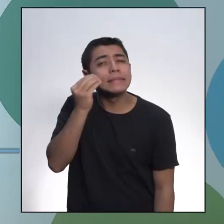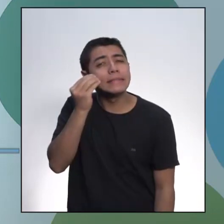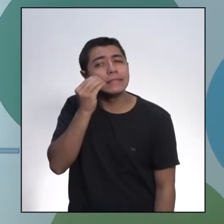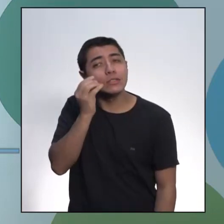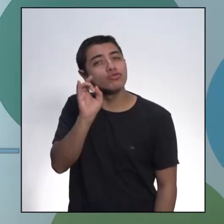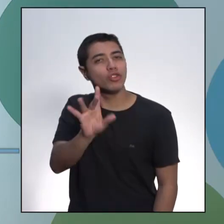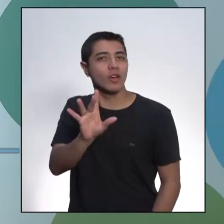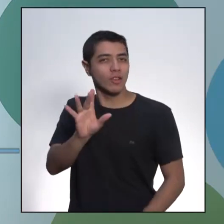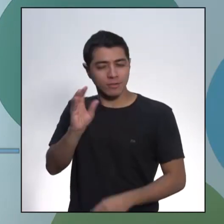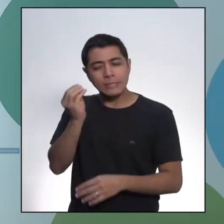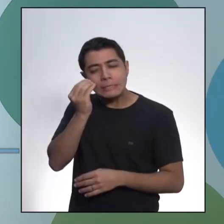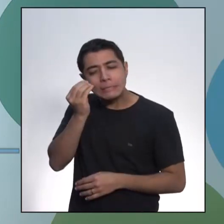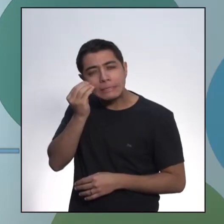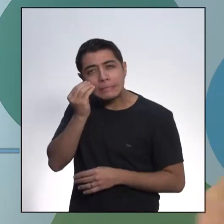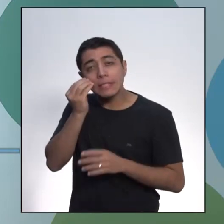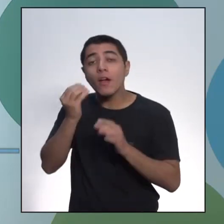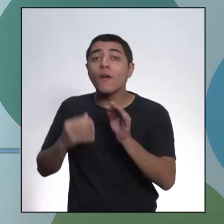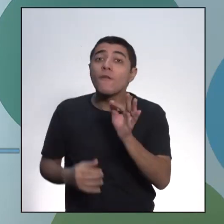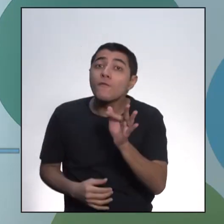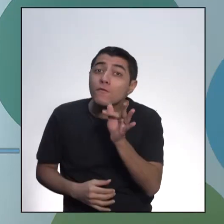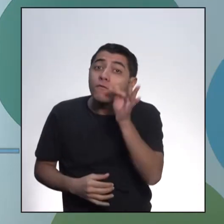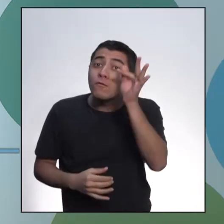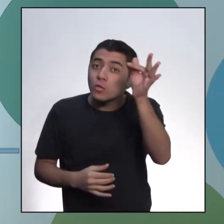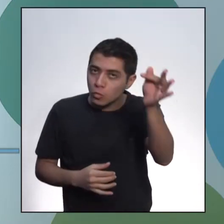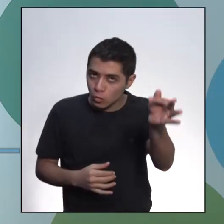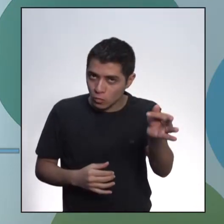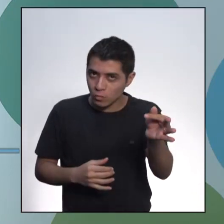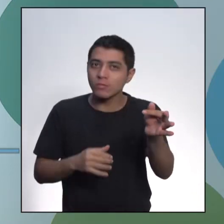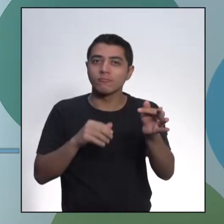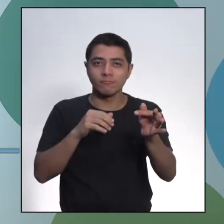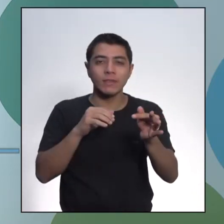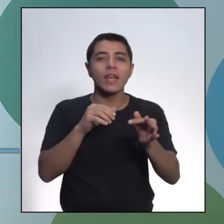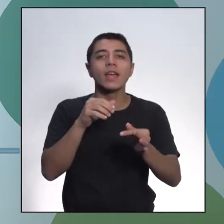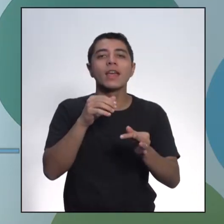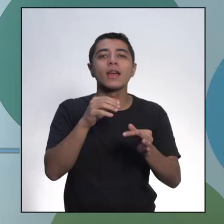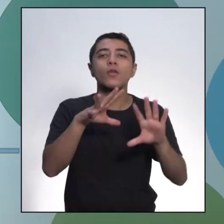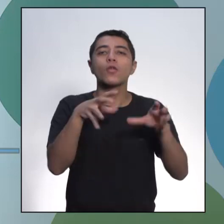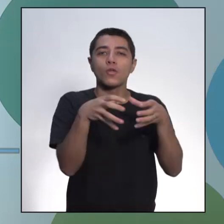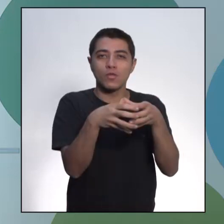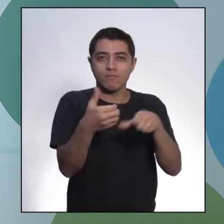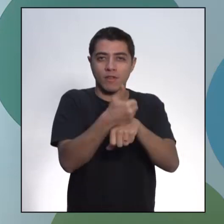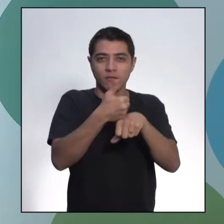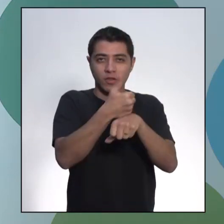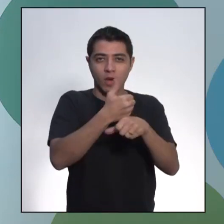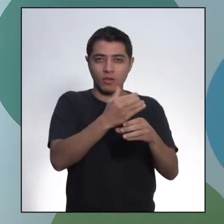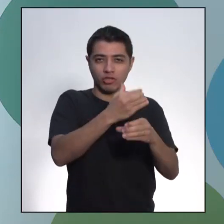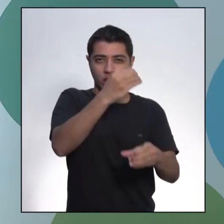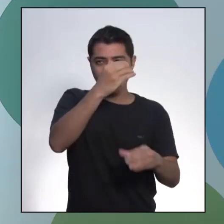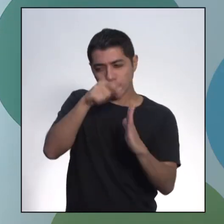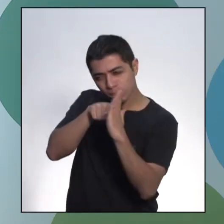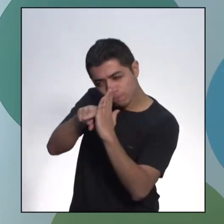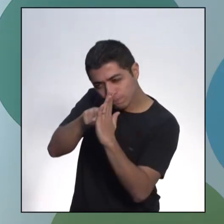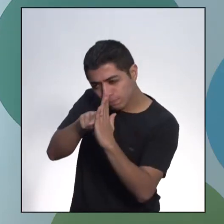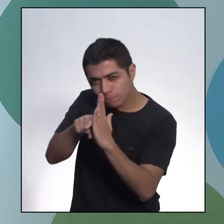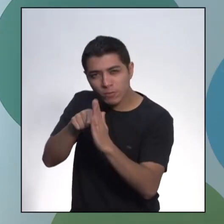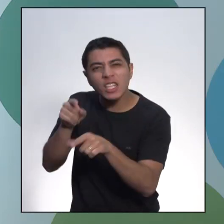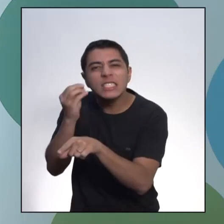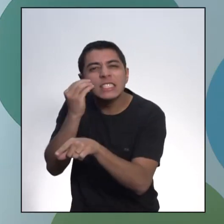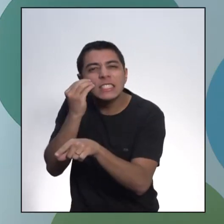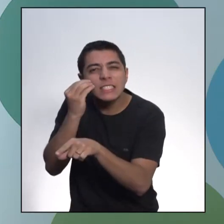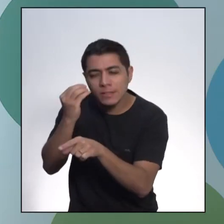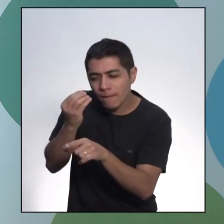melhoramentos que eles vão fazer. E aí, quando o carro chega para a gente, ele já está bastante sofisticado.